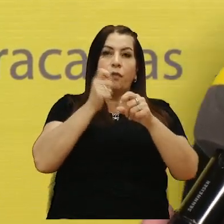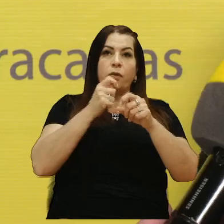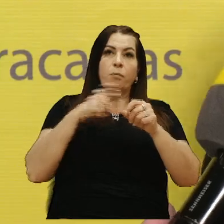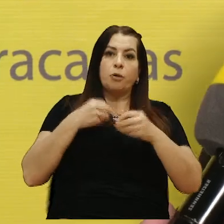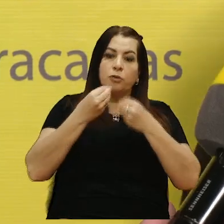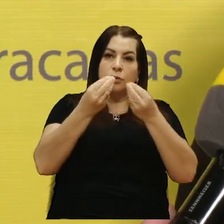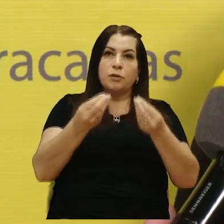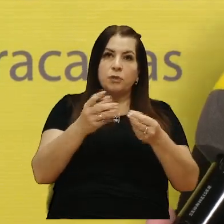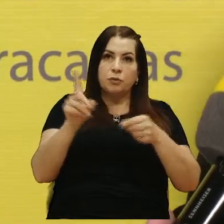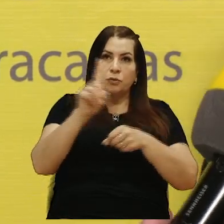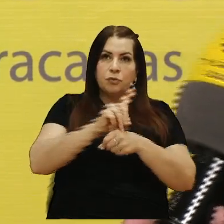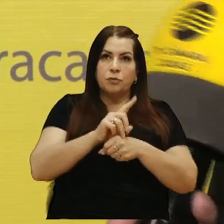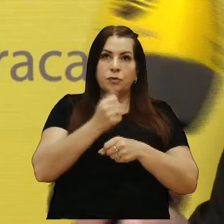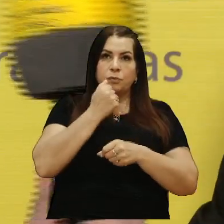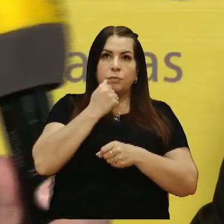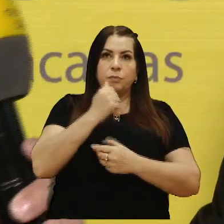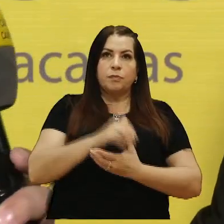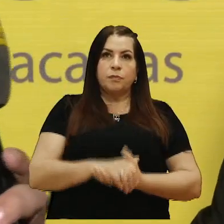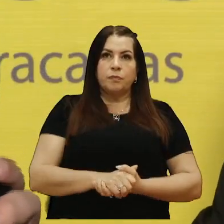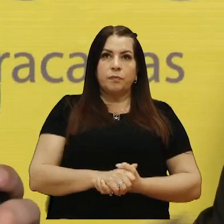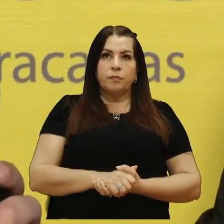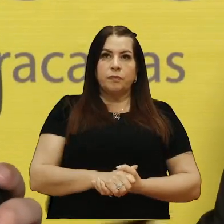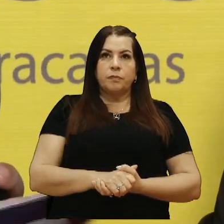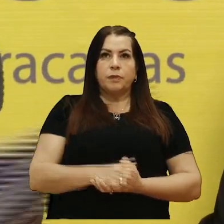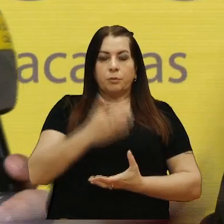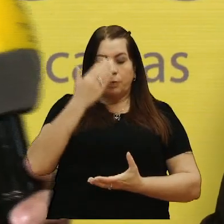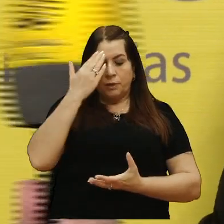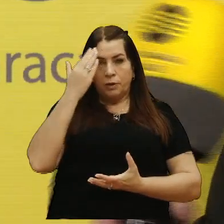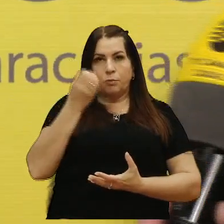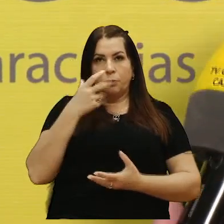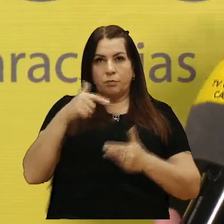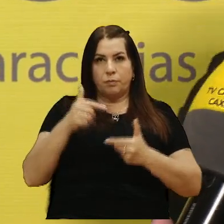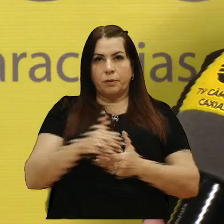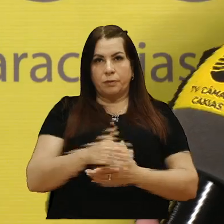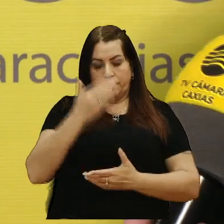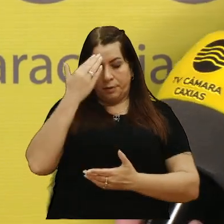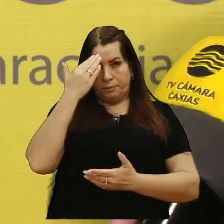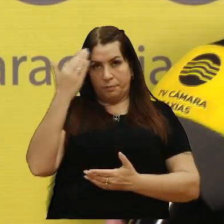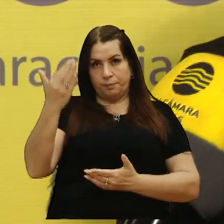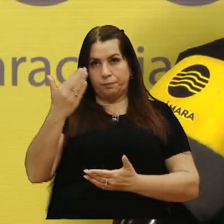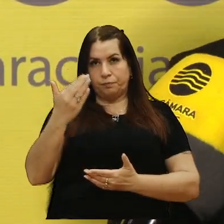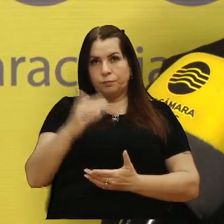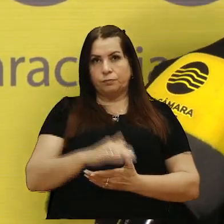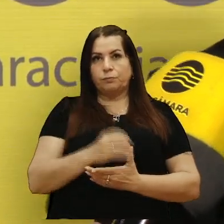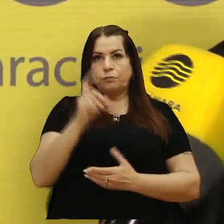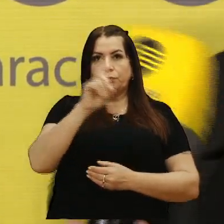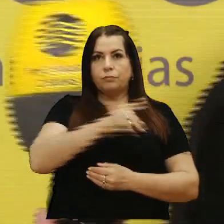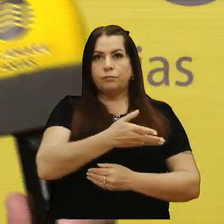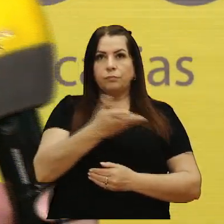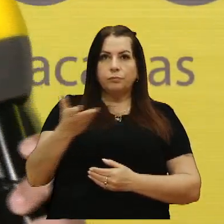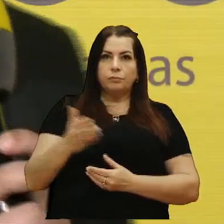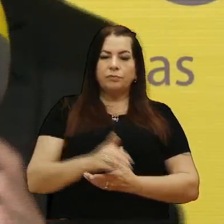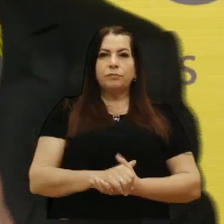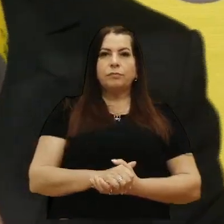entregar nos próximos dias as pedras. Tá certo, vereador, muito obrigado e um bom trabalho. Obrigado, um bom dia a todos. Obrigado, vereador.